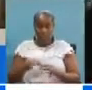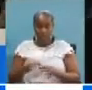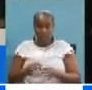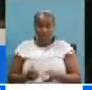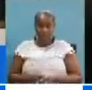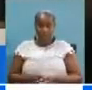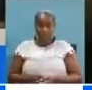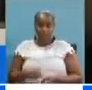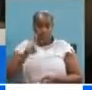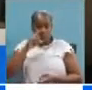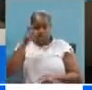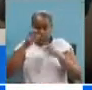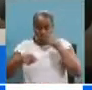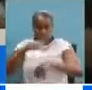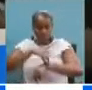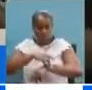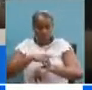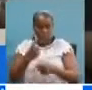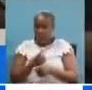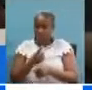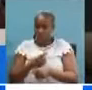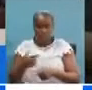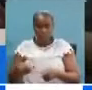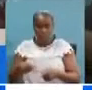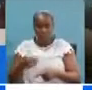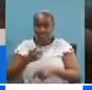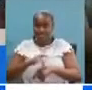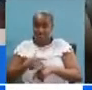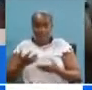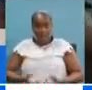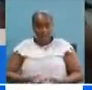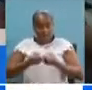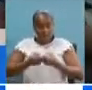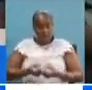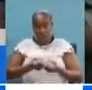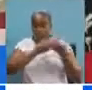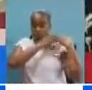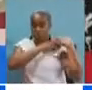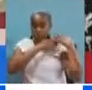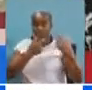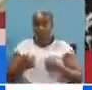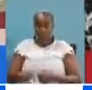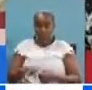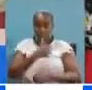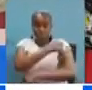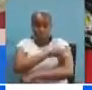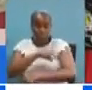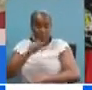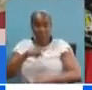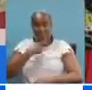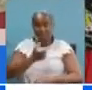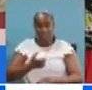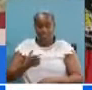interpela a todos, pois a saúde é um setor sensível pelo peso de responsabilidade que acarreta. O Hospital Agostinho